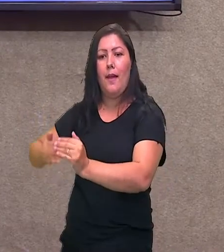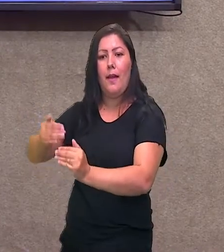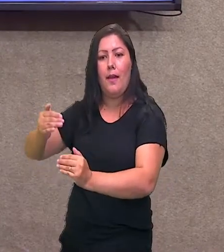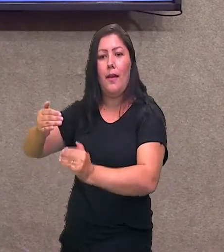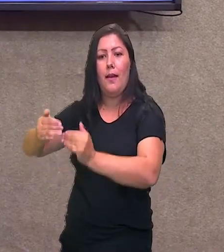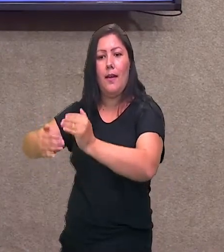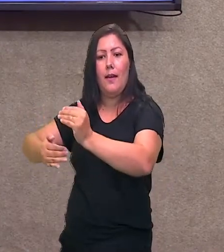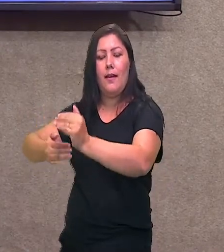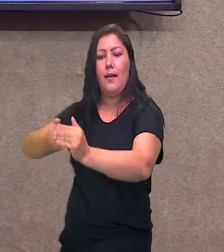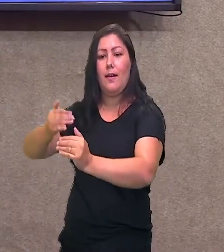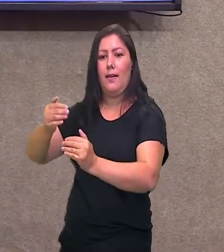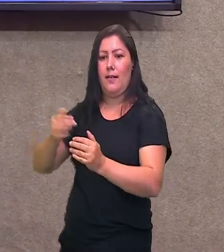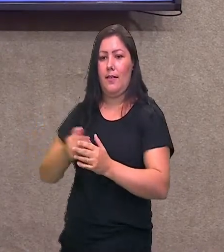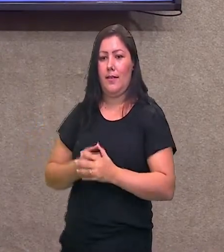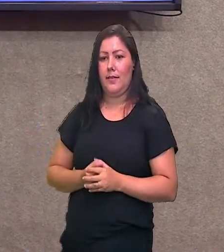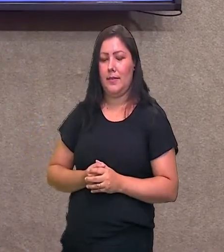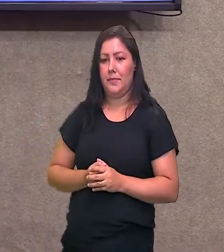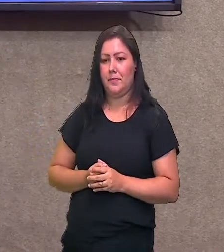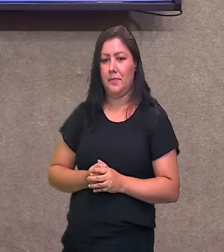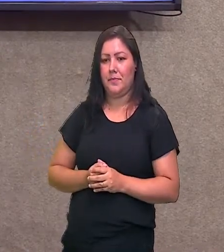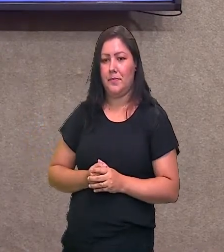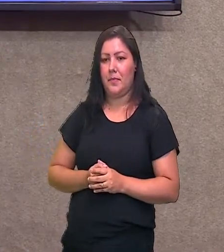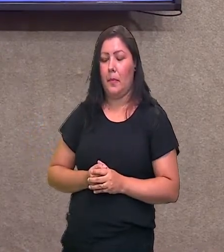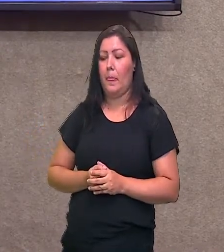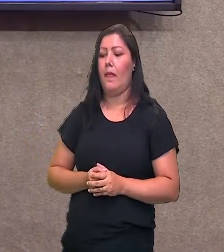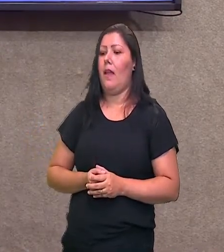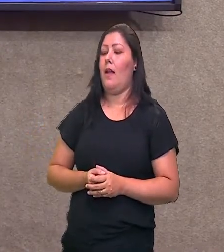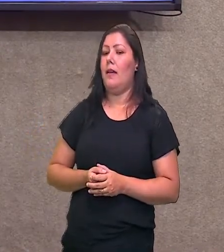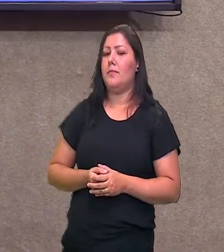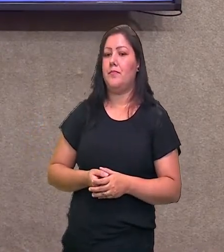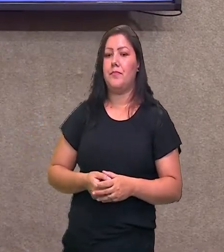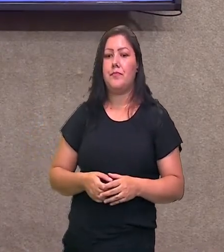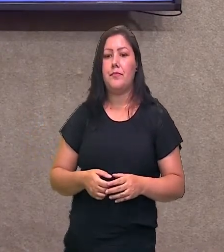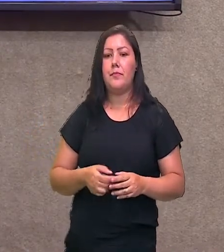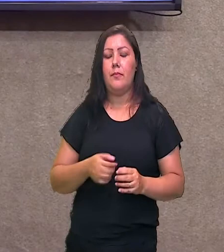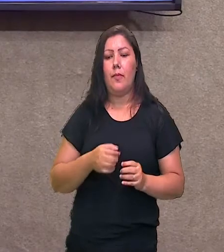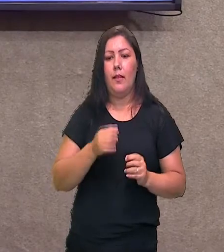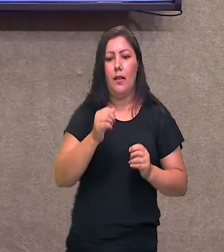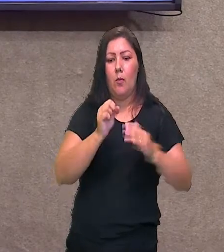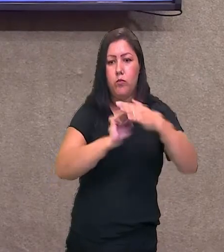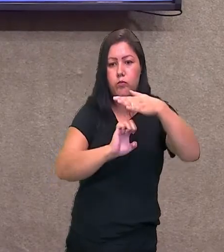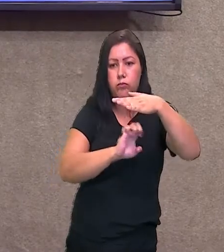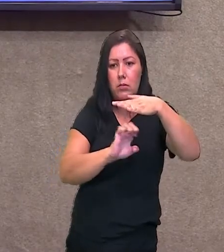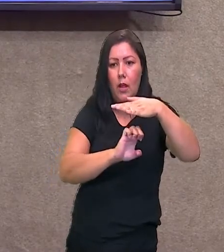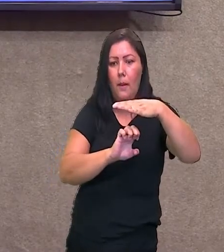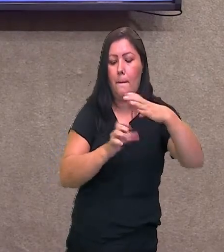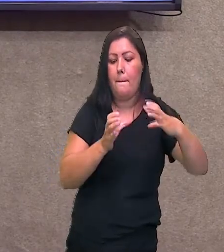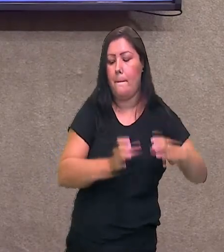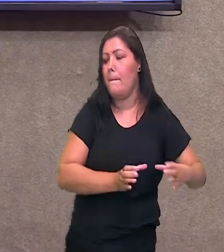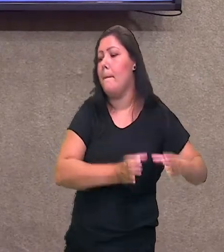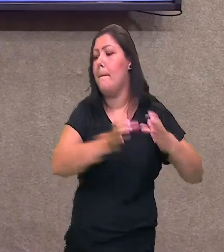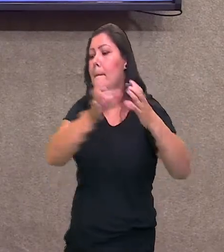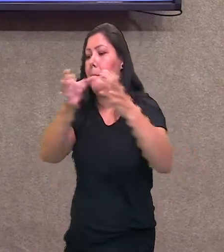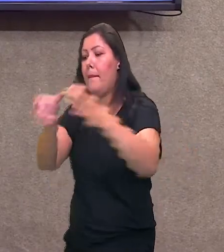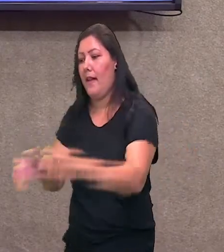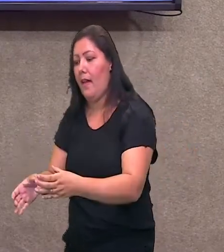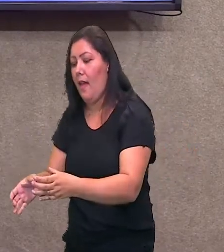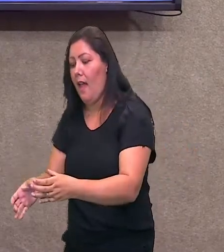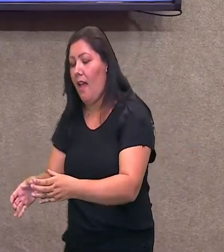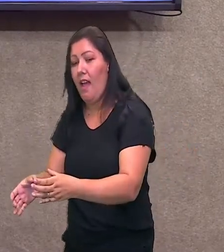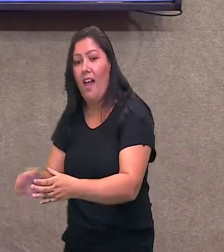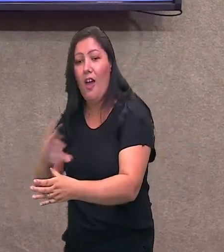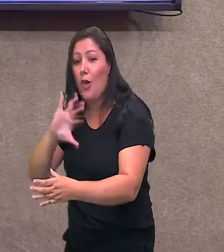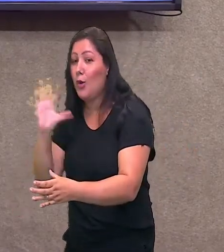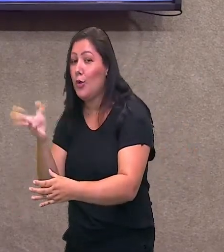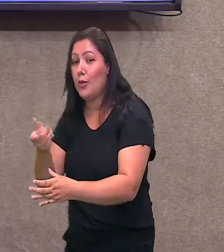mais vir comprar matéria-prima. Se traz a fábrica para cá, eles já usam a matéria-prima, usam a mão